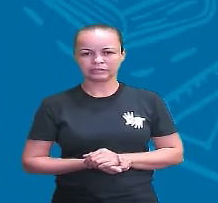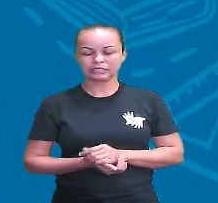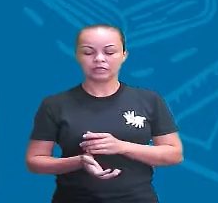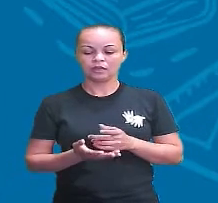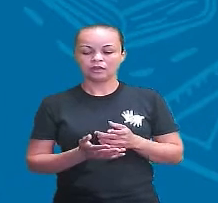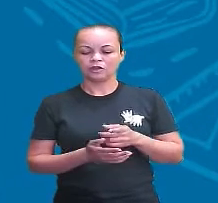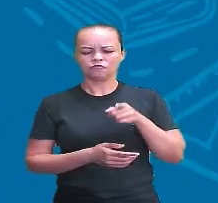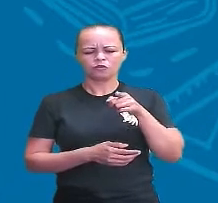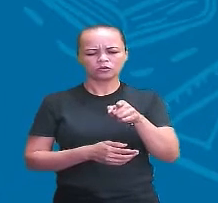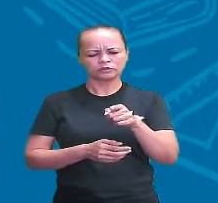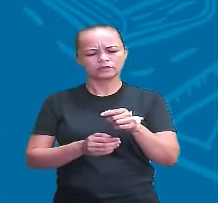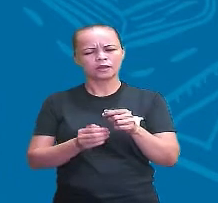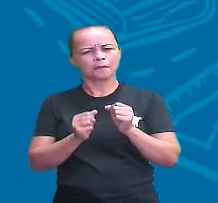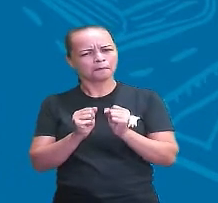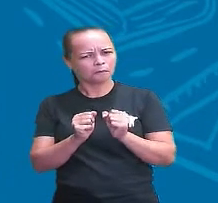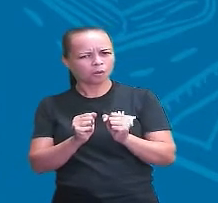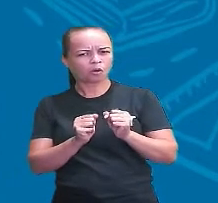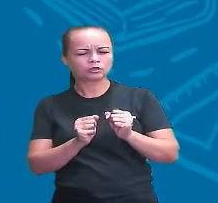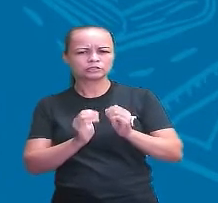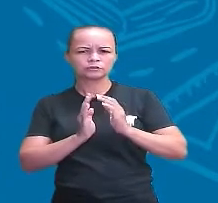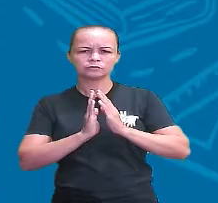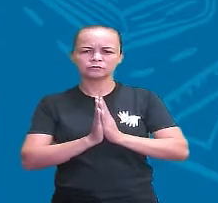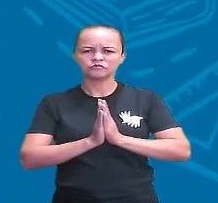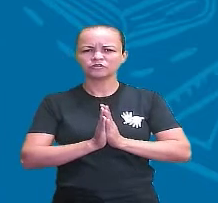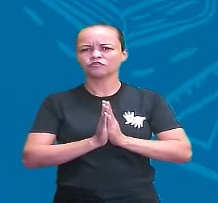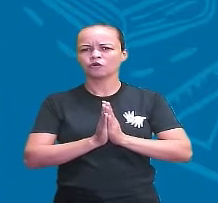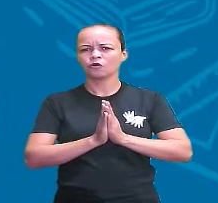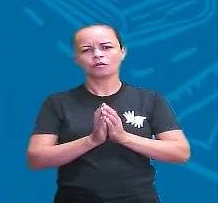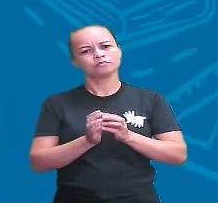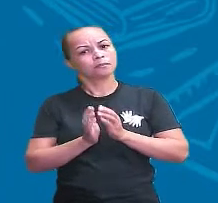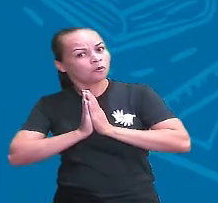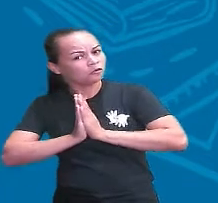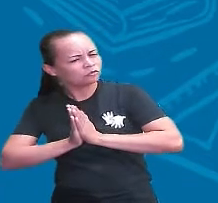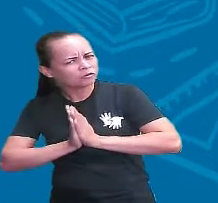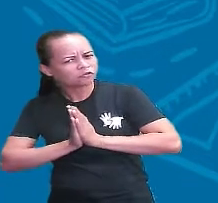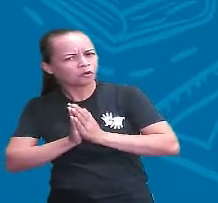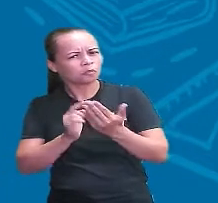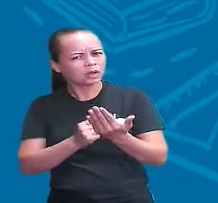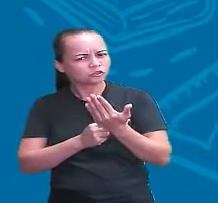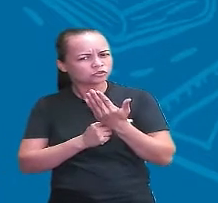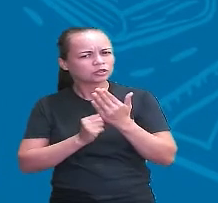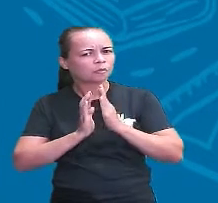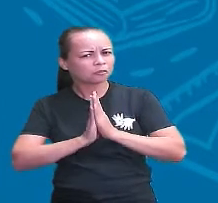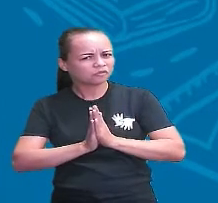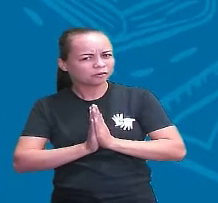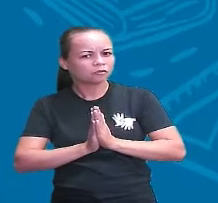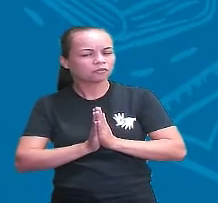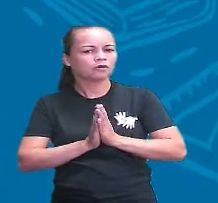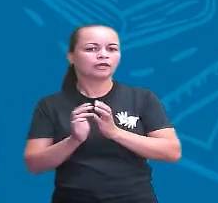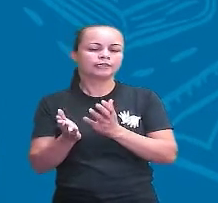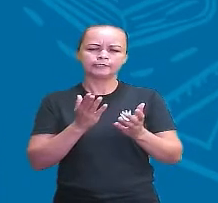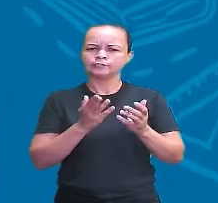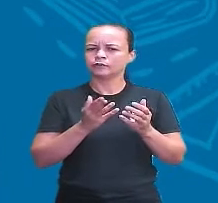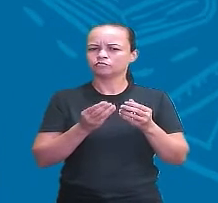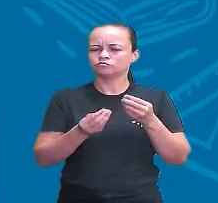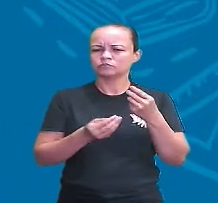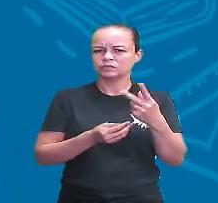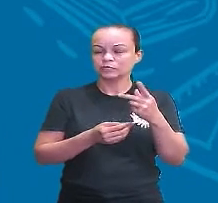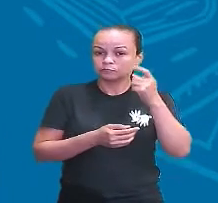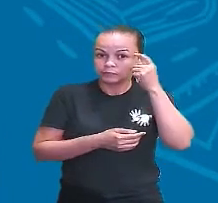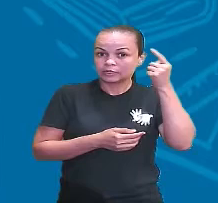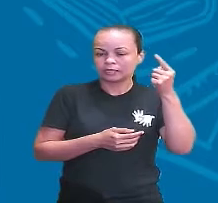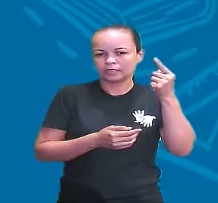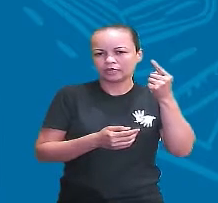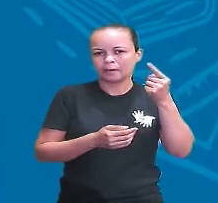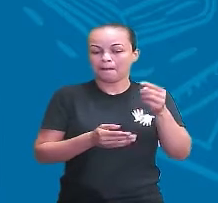Então, você poderia me fazer um favor, por favor? Também aí, pedindo favores. Então, toda vez, se liga,